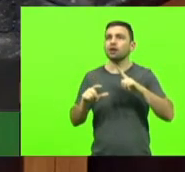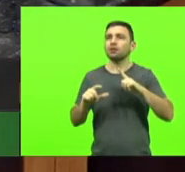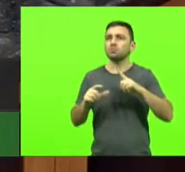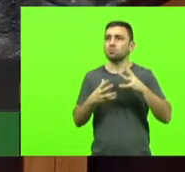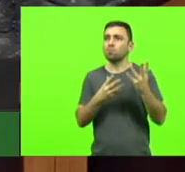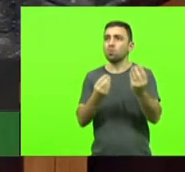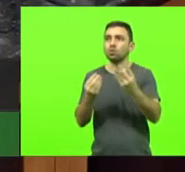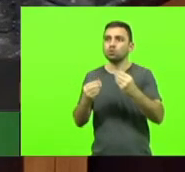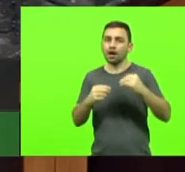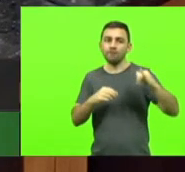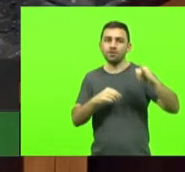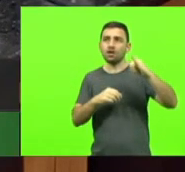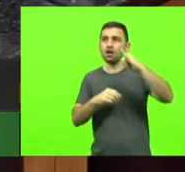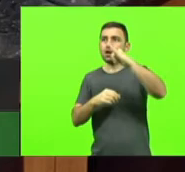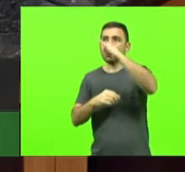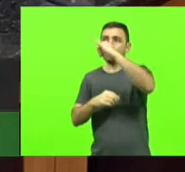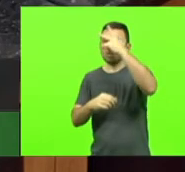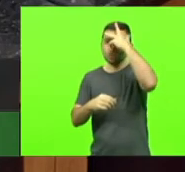aviões.